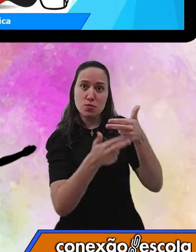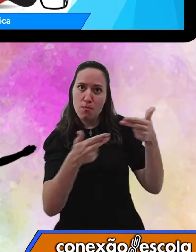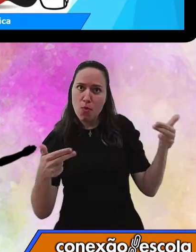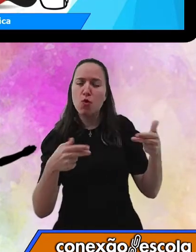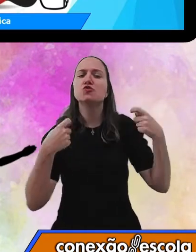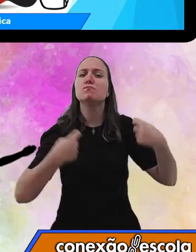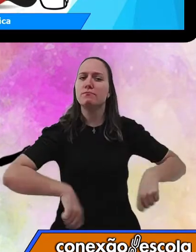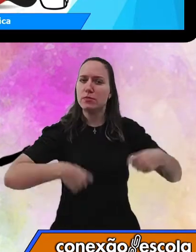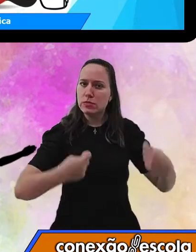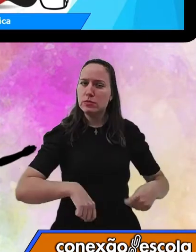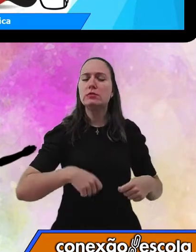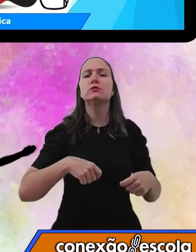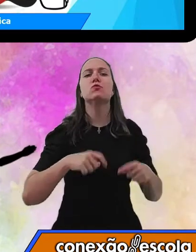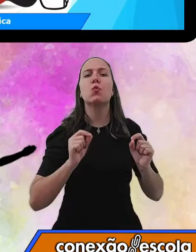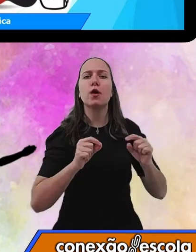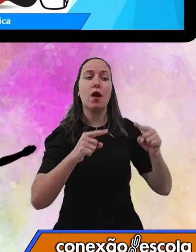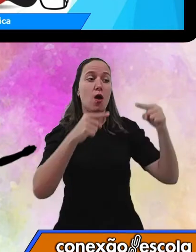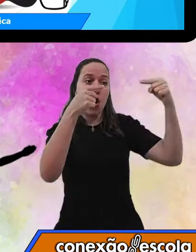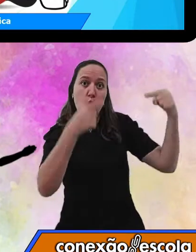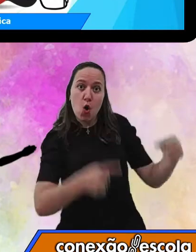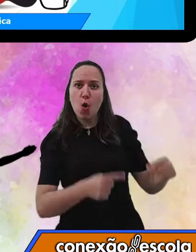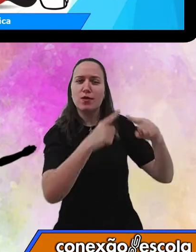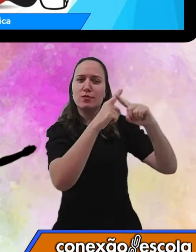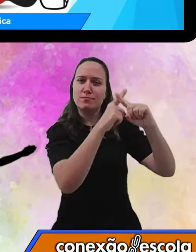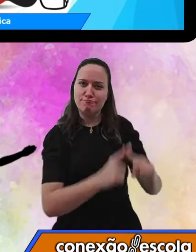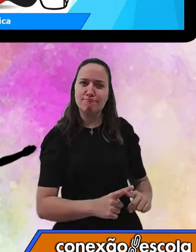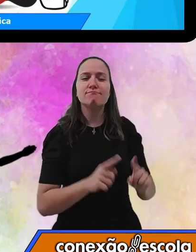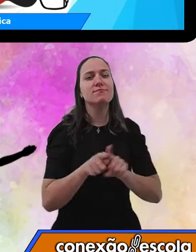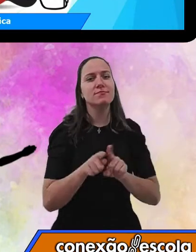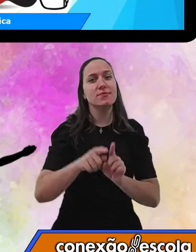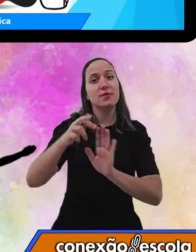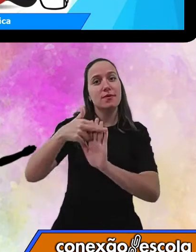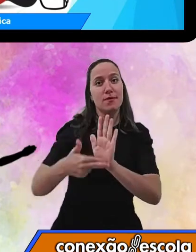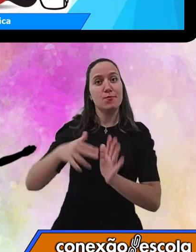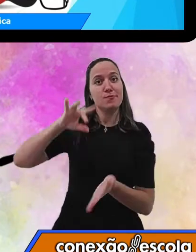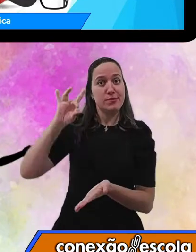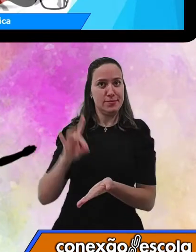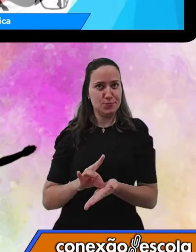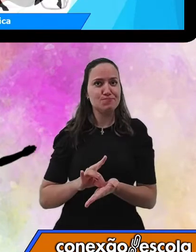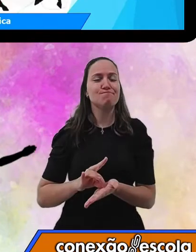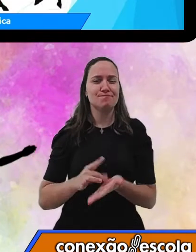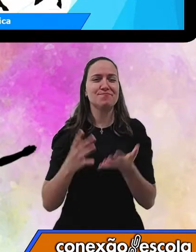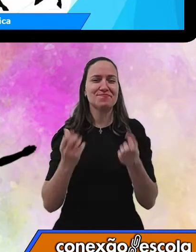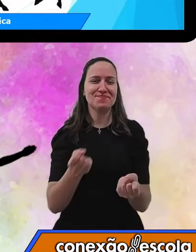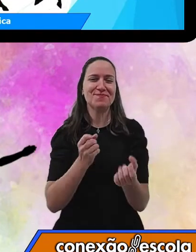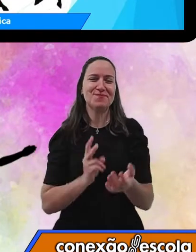práticas competitivas e com regras oficiais. Então vamos continuar.